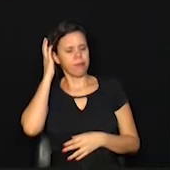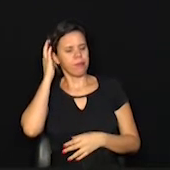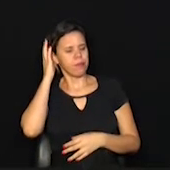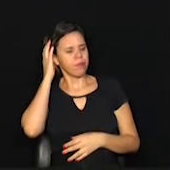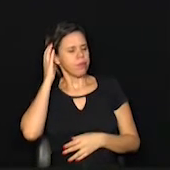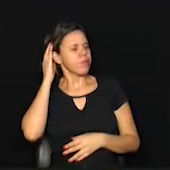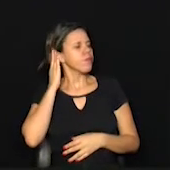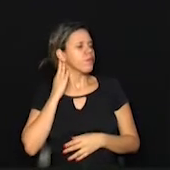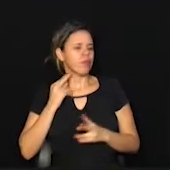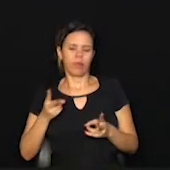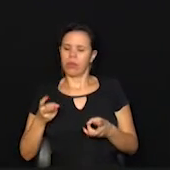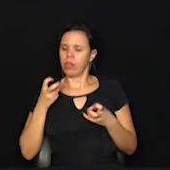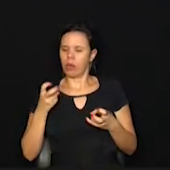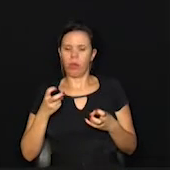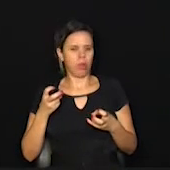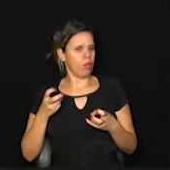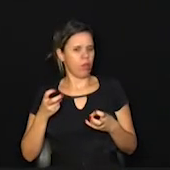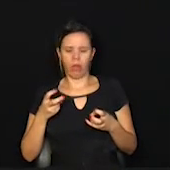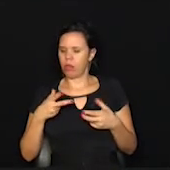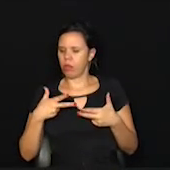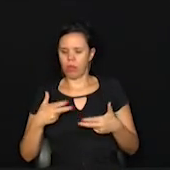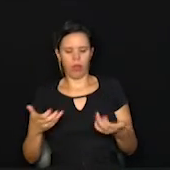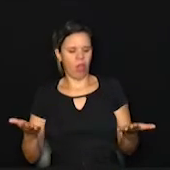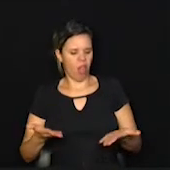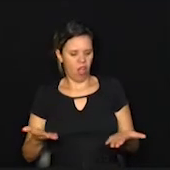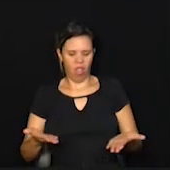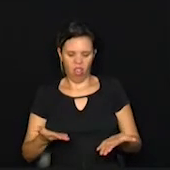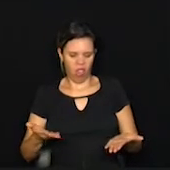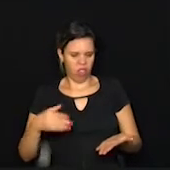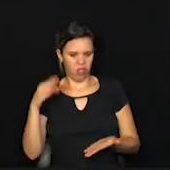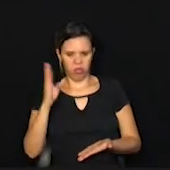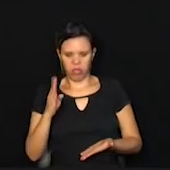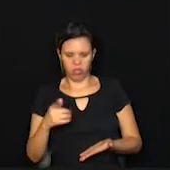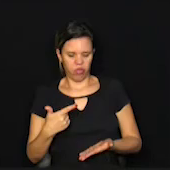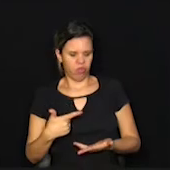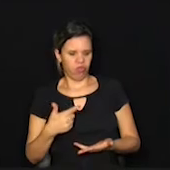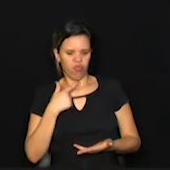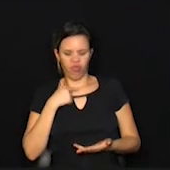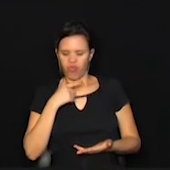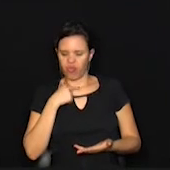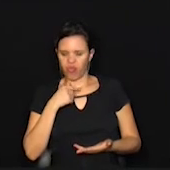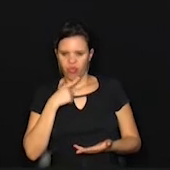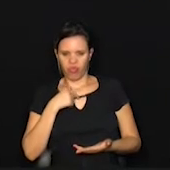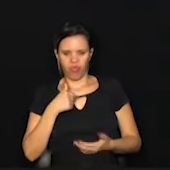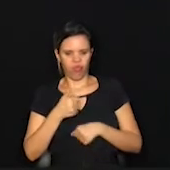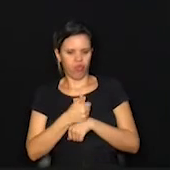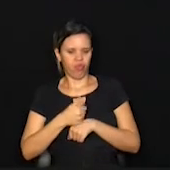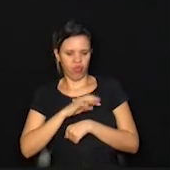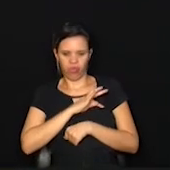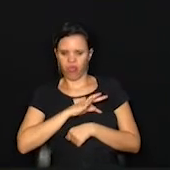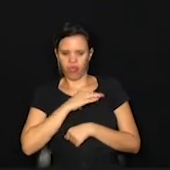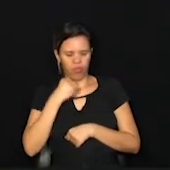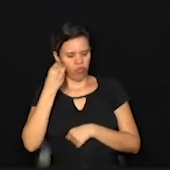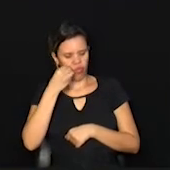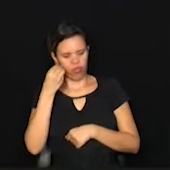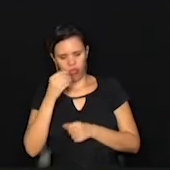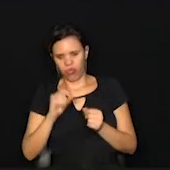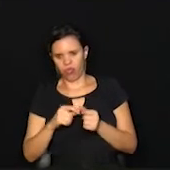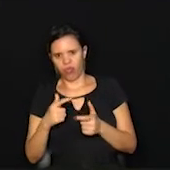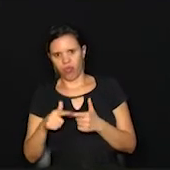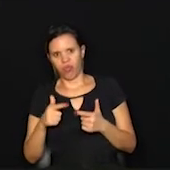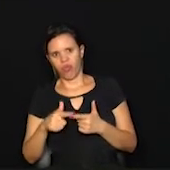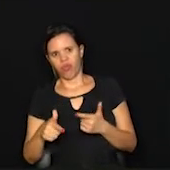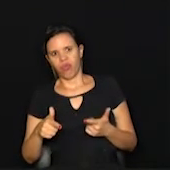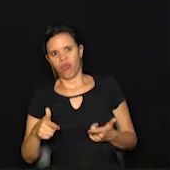enxergo nas Forças Armadas Brasileiras capacidade vontade disposição e técnica para fazer isso esse é o